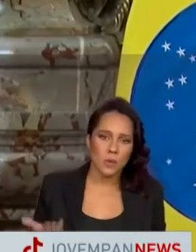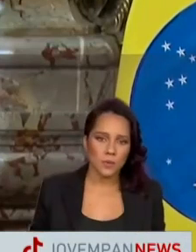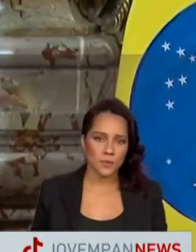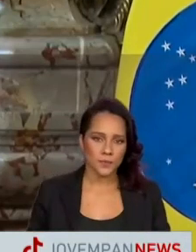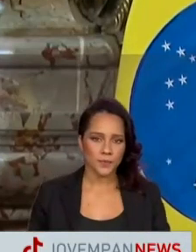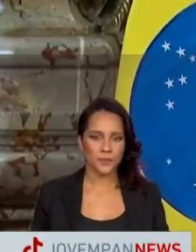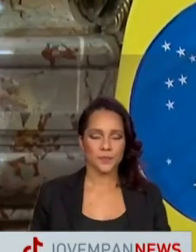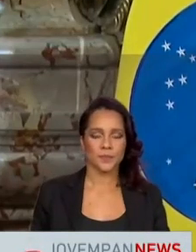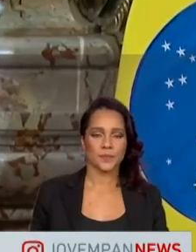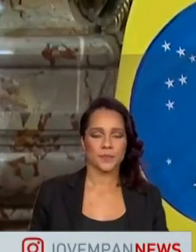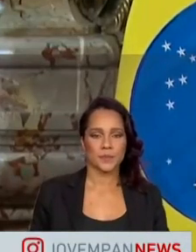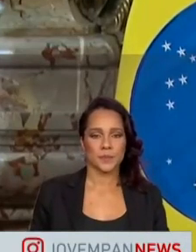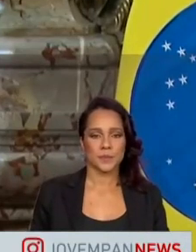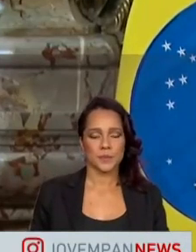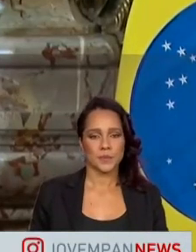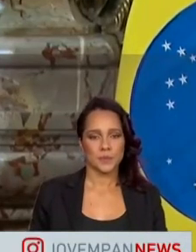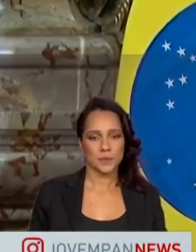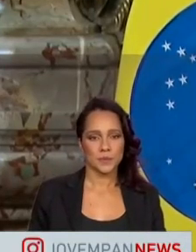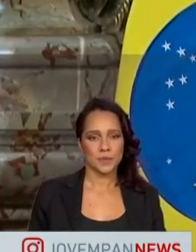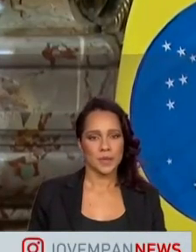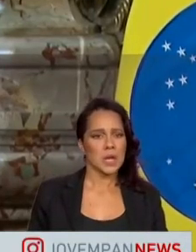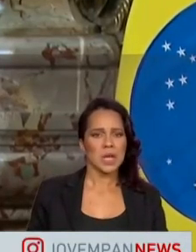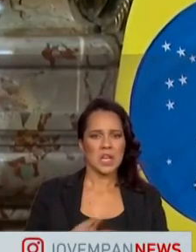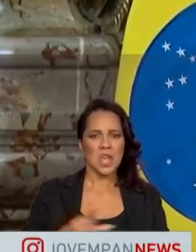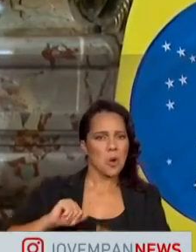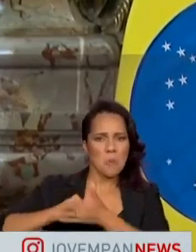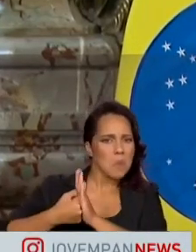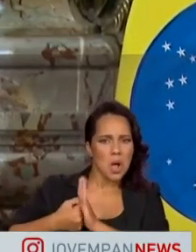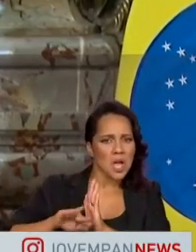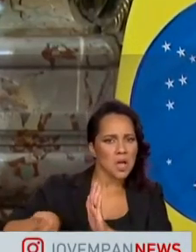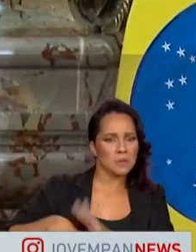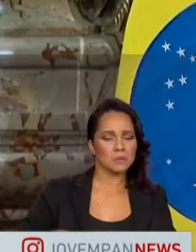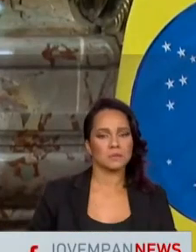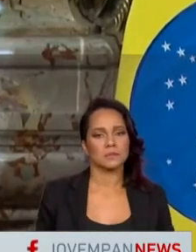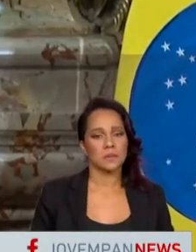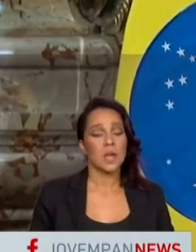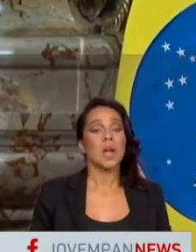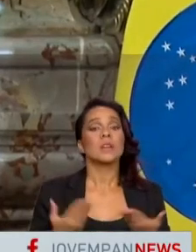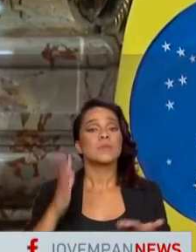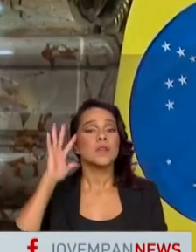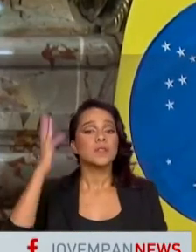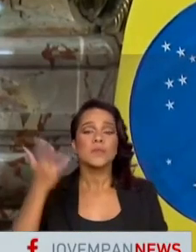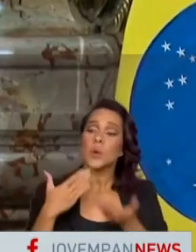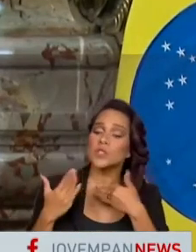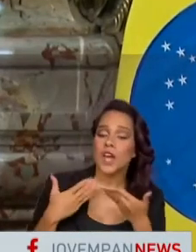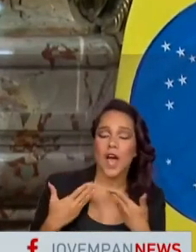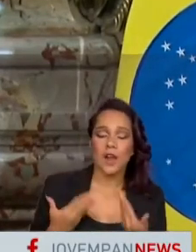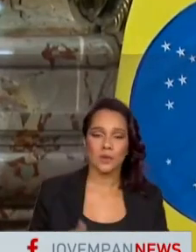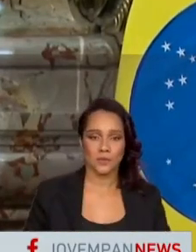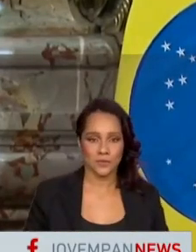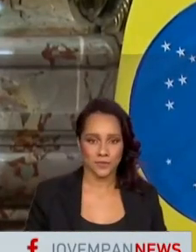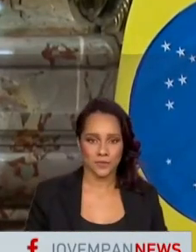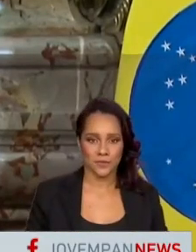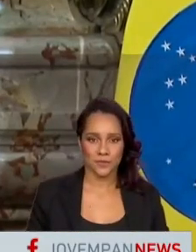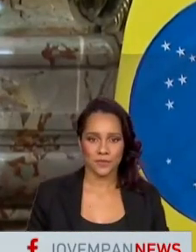problema venezuelano se solucionará com diálogo. E não com bloqueio. E não com bloqueios. A gente vai resolver com diálogo. Vamos a